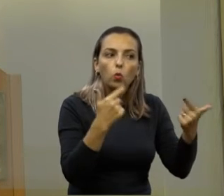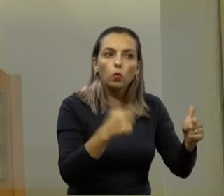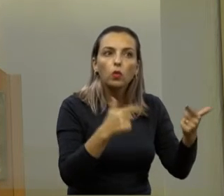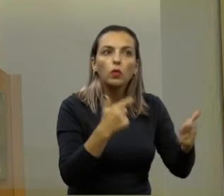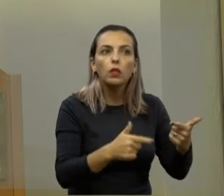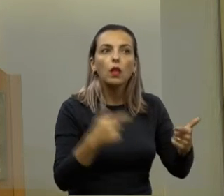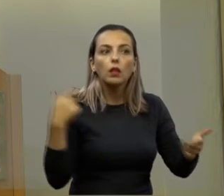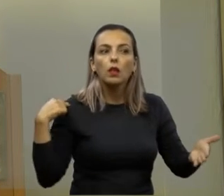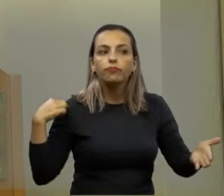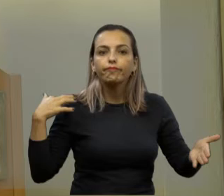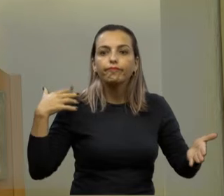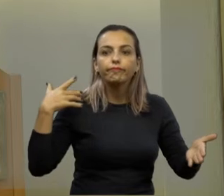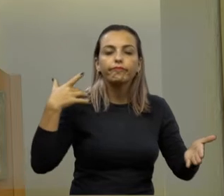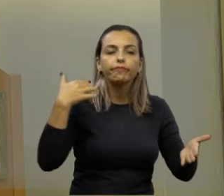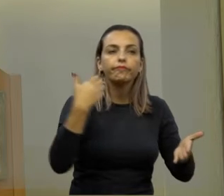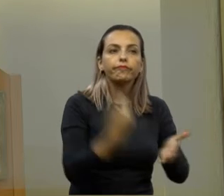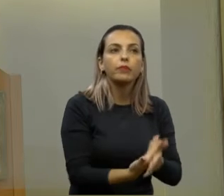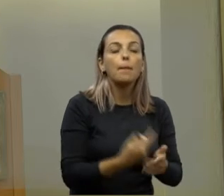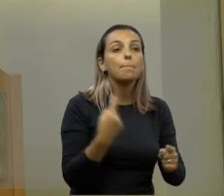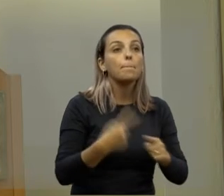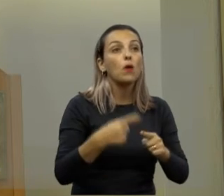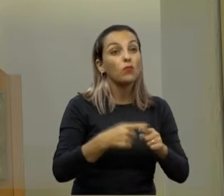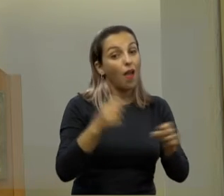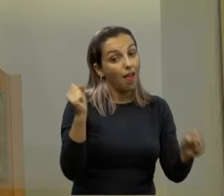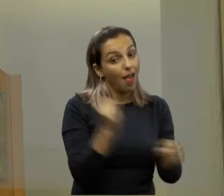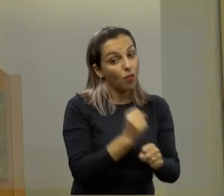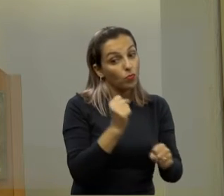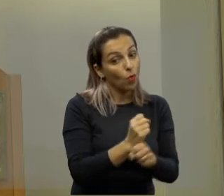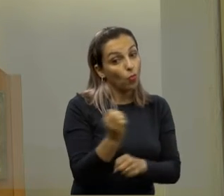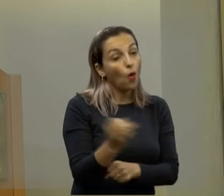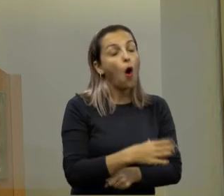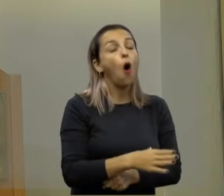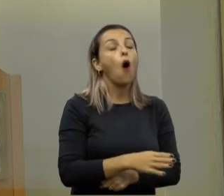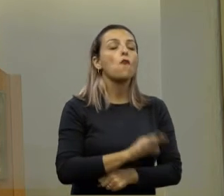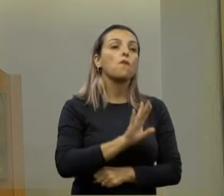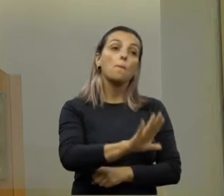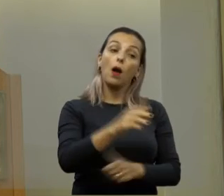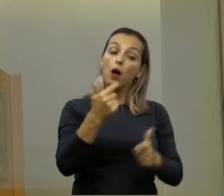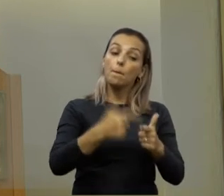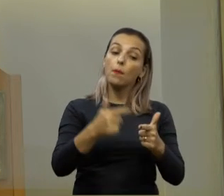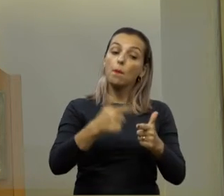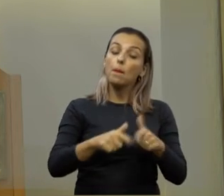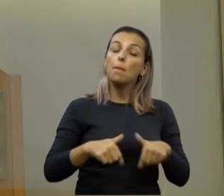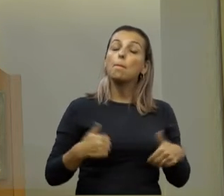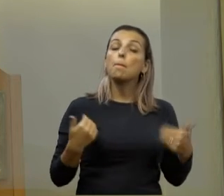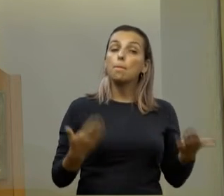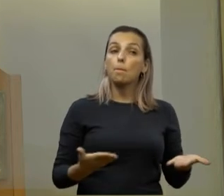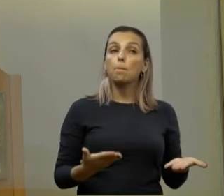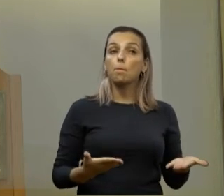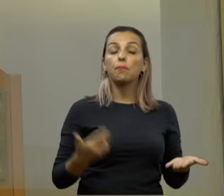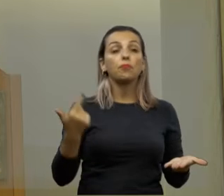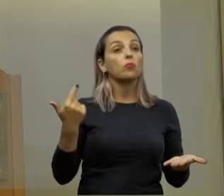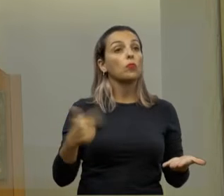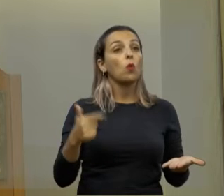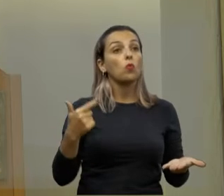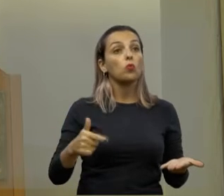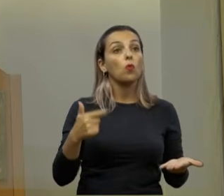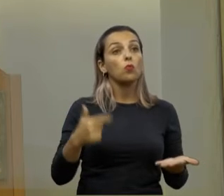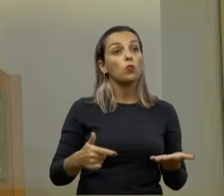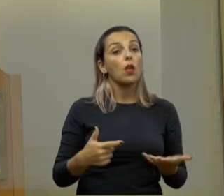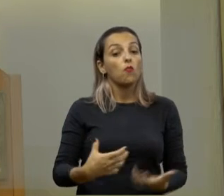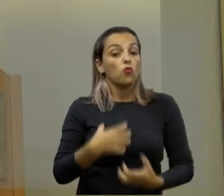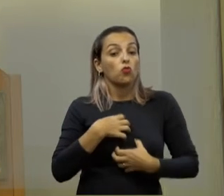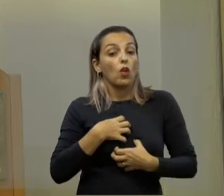passado desde o começo do ano com uma reforma que está acontecendo mas qual que é o problema não foi criado um caminho